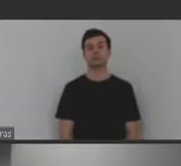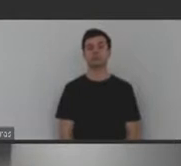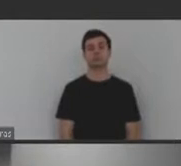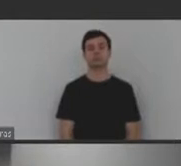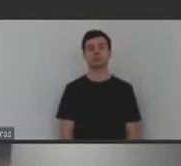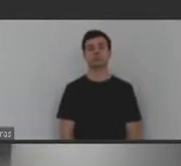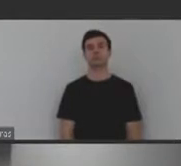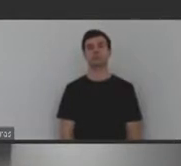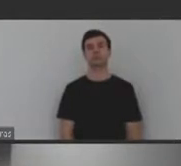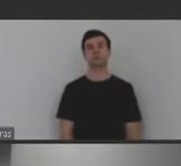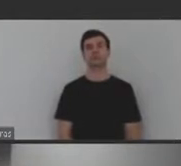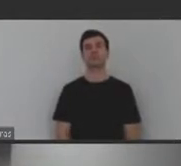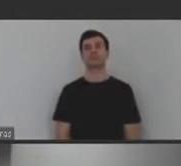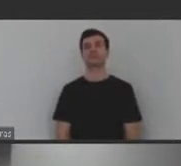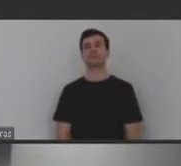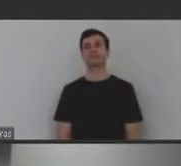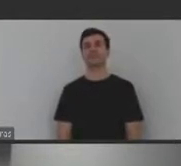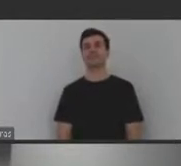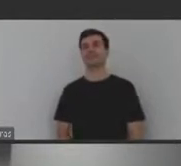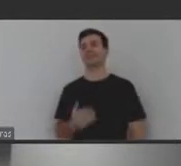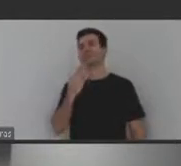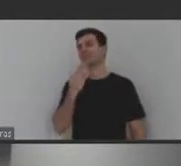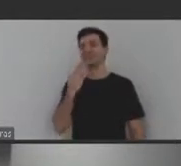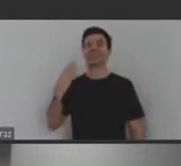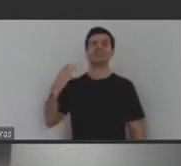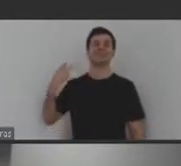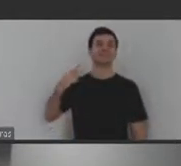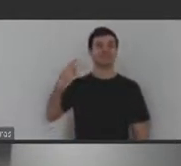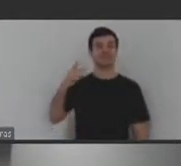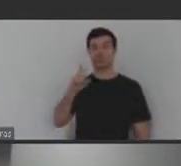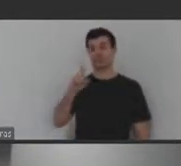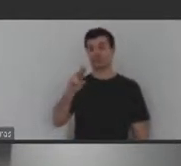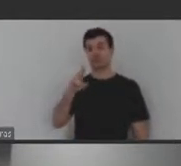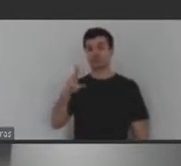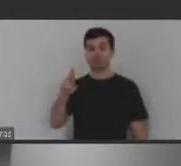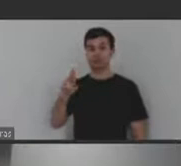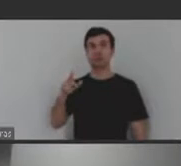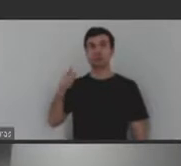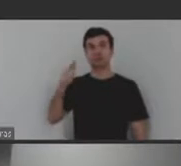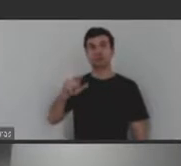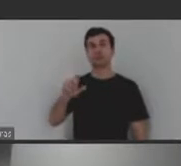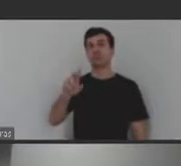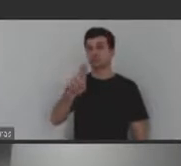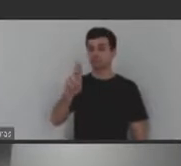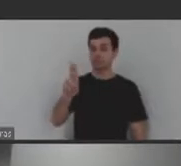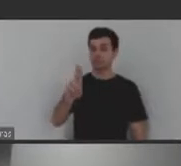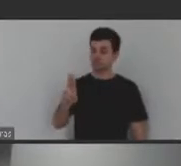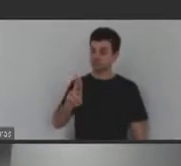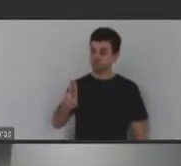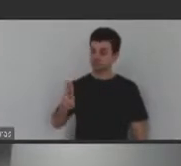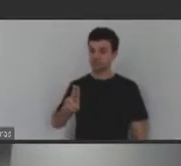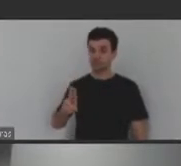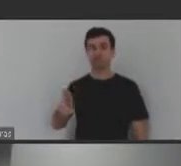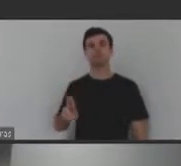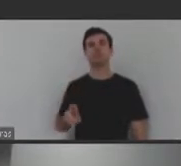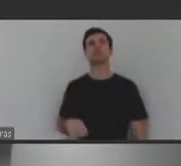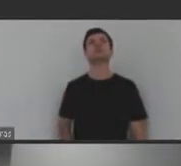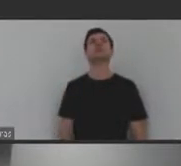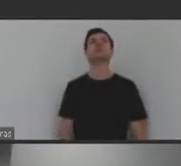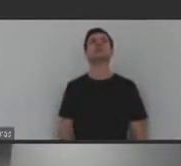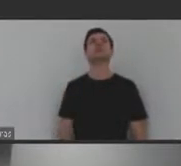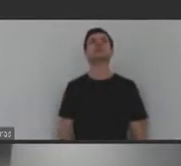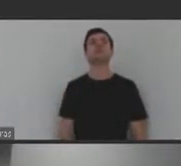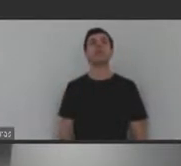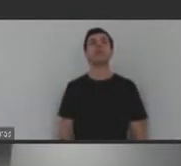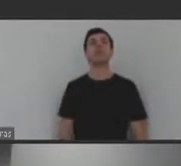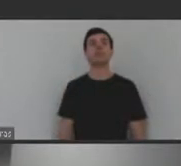Solicito ao vereador Eduardo Lima que faça a chamada dos senhores vereadores para que façamos a verificação